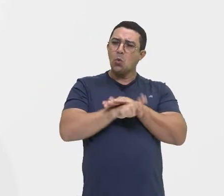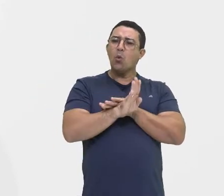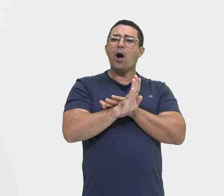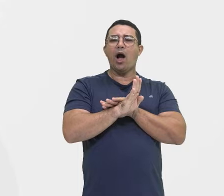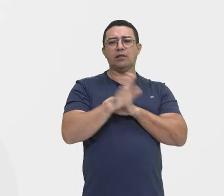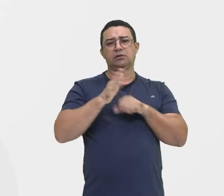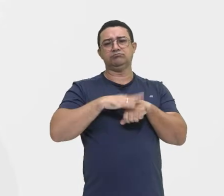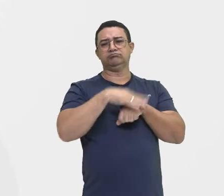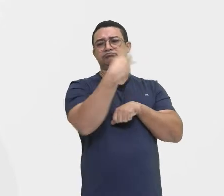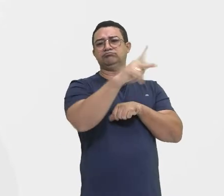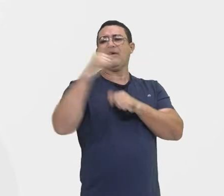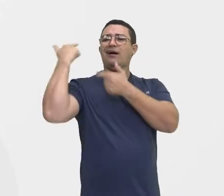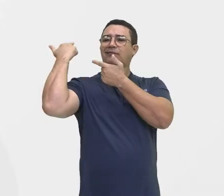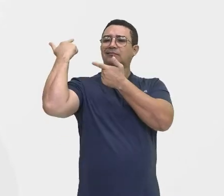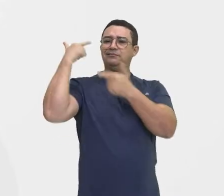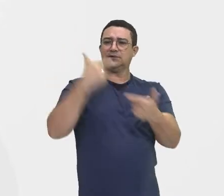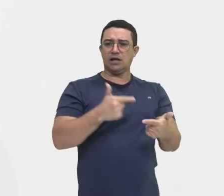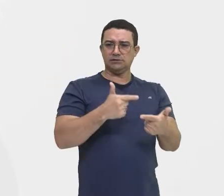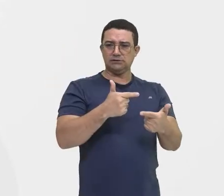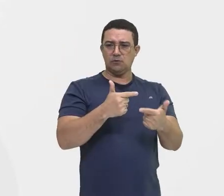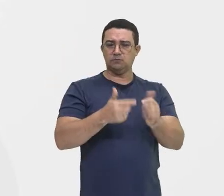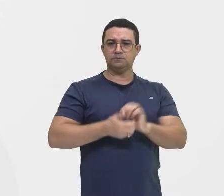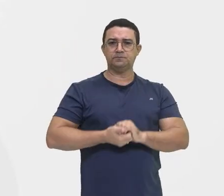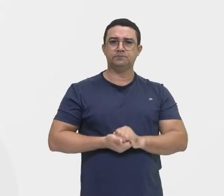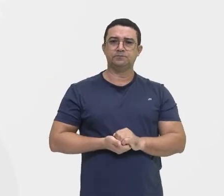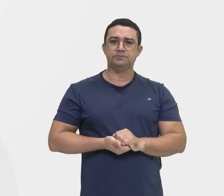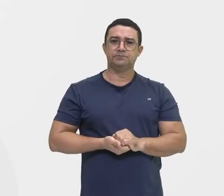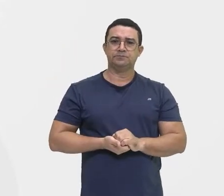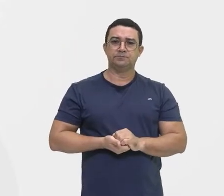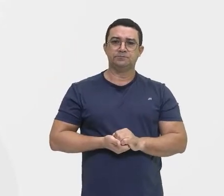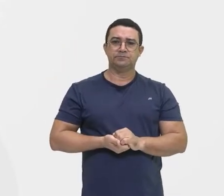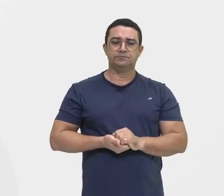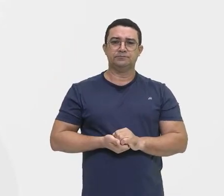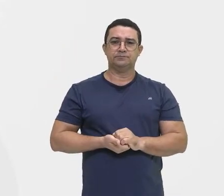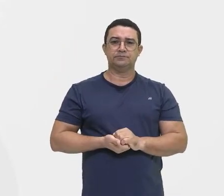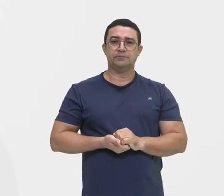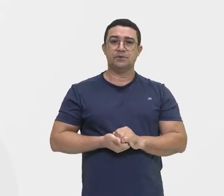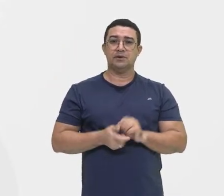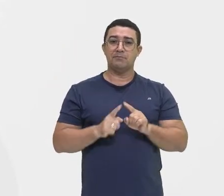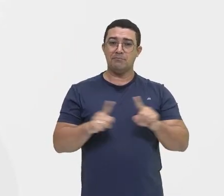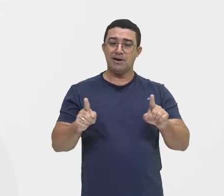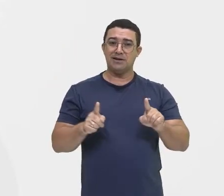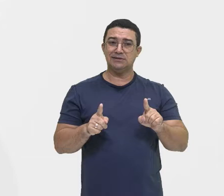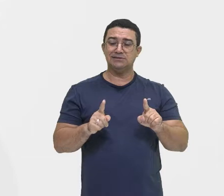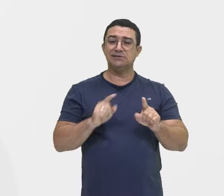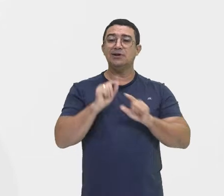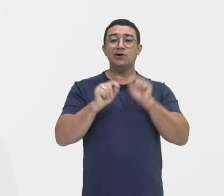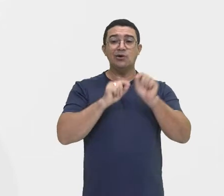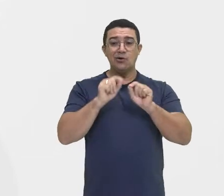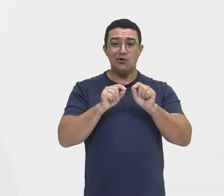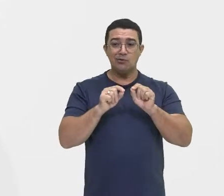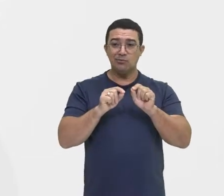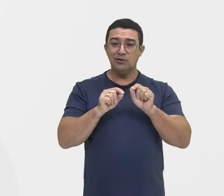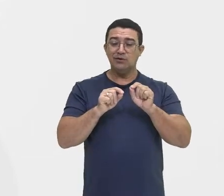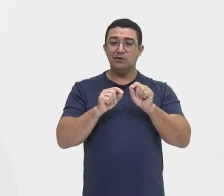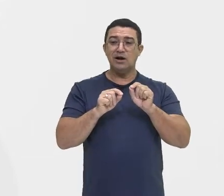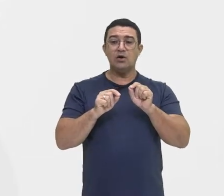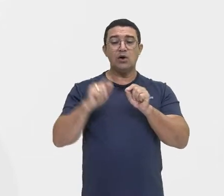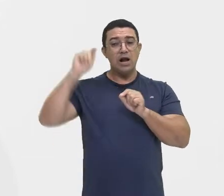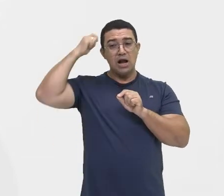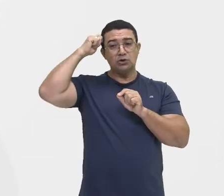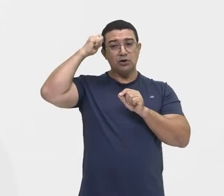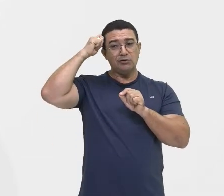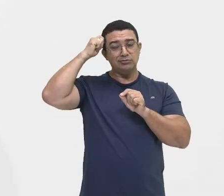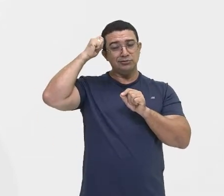os locais de onde haviam saído do continente africano. Entretanto, a necessidade de aderirem ao catolicismo levou